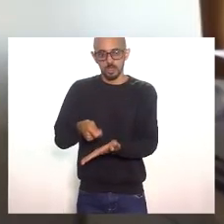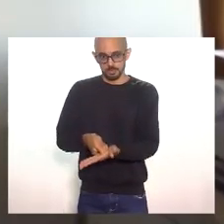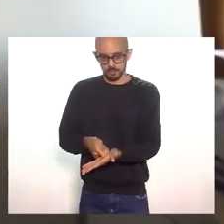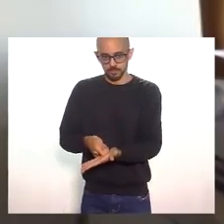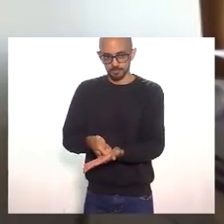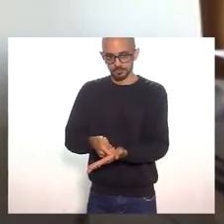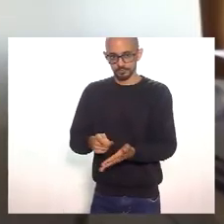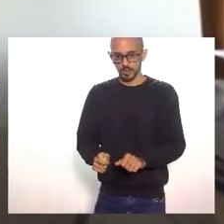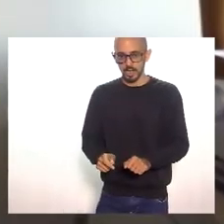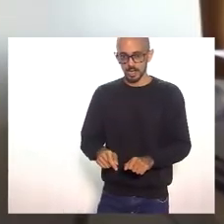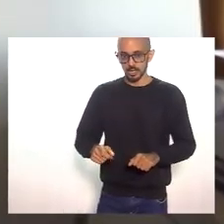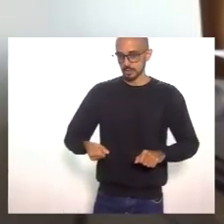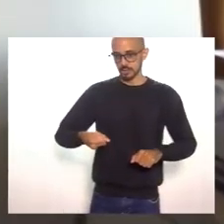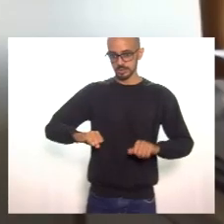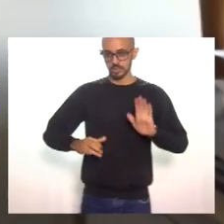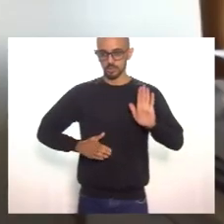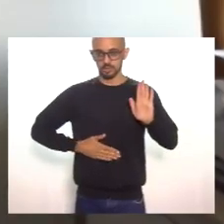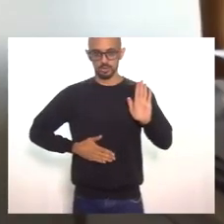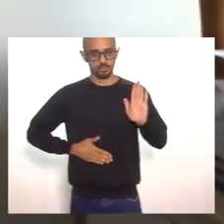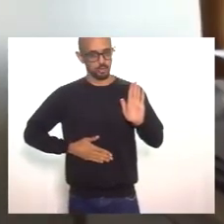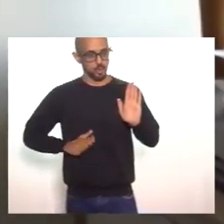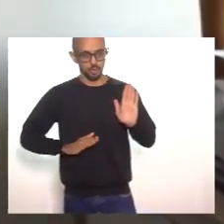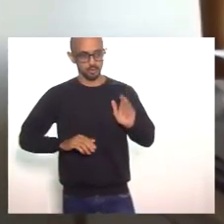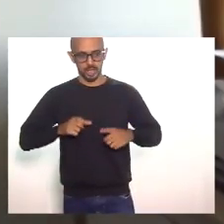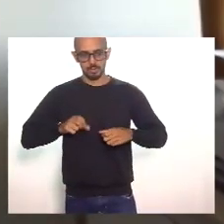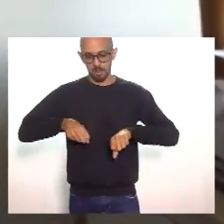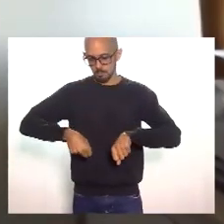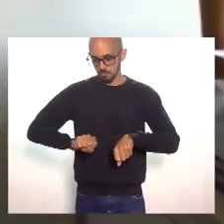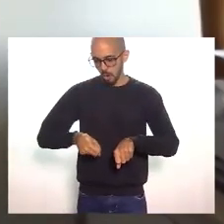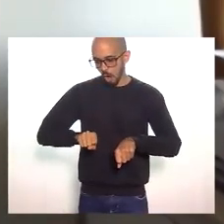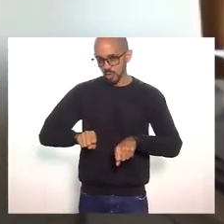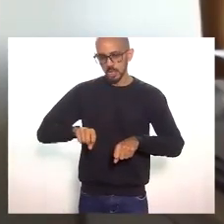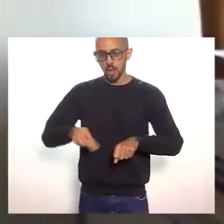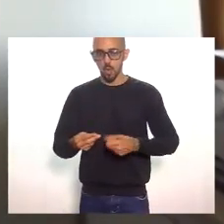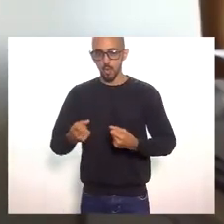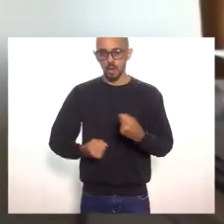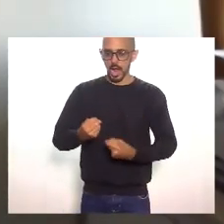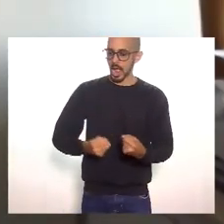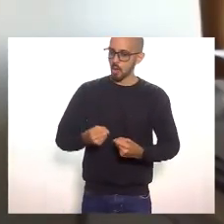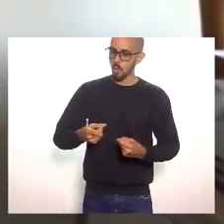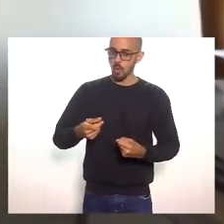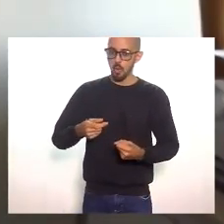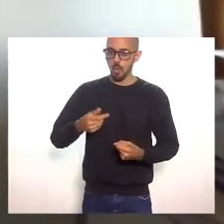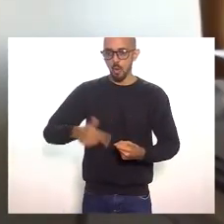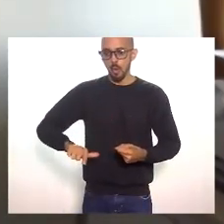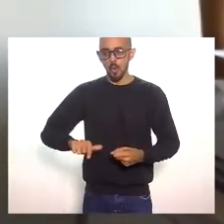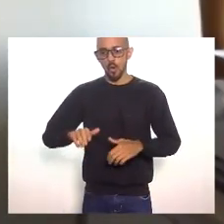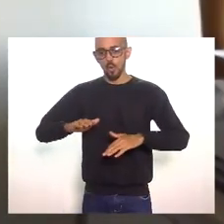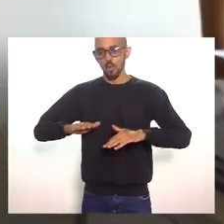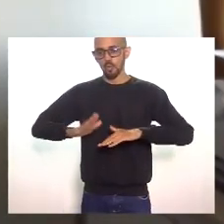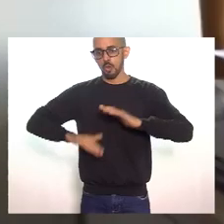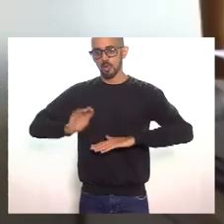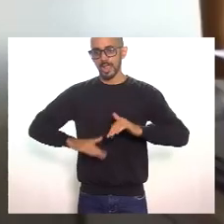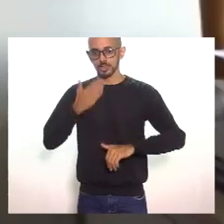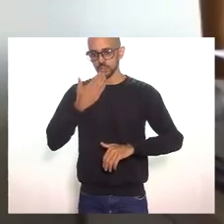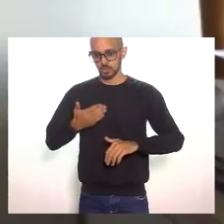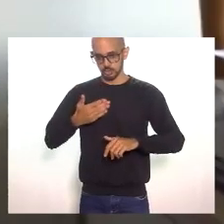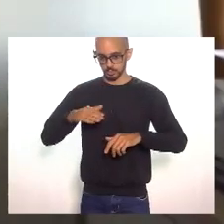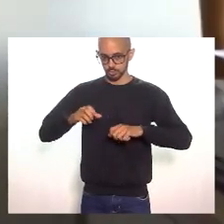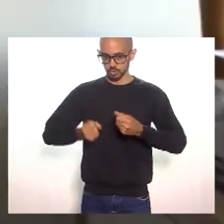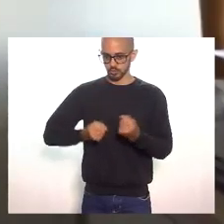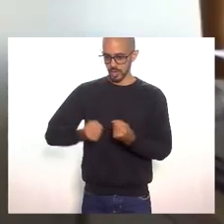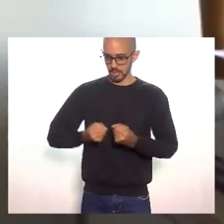o criminoso em uma moto, um carro ou outro qualquer tipo de veículo. O que a nossa lei combate